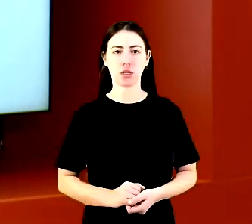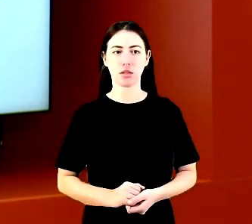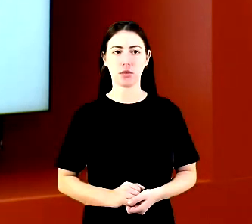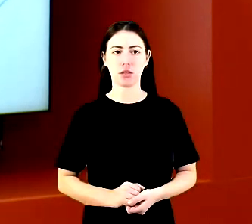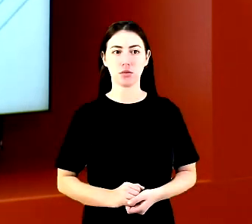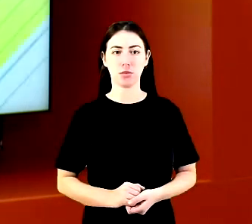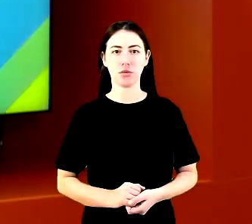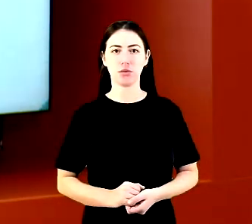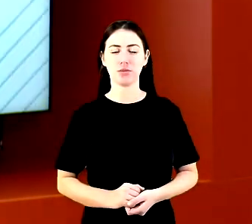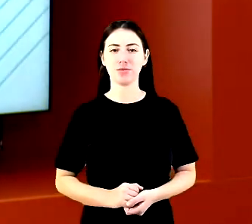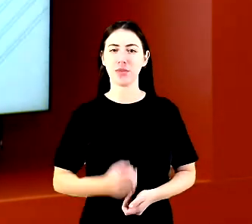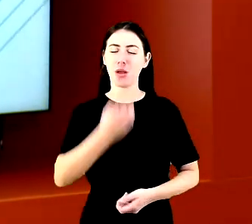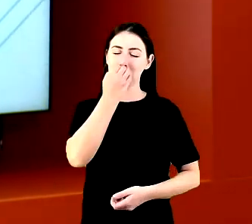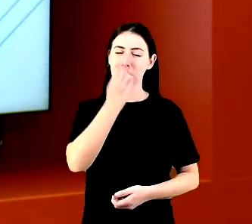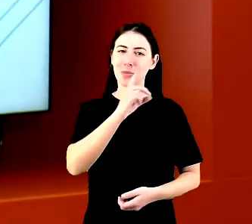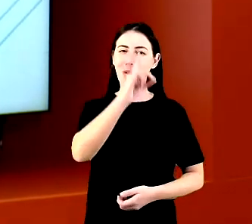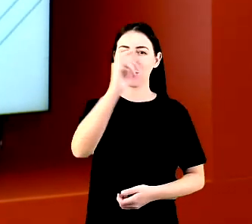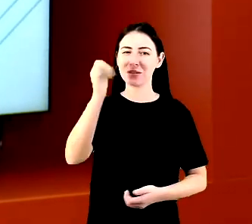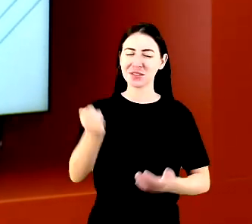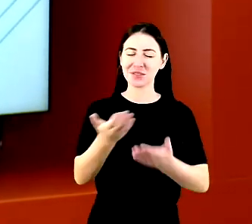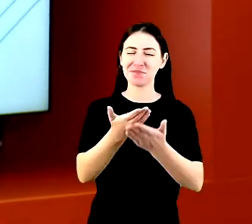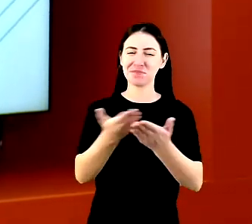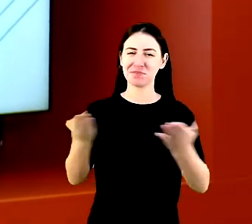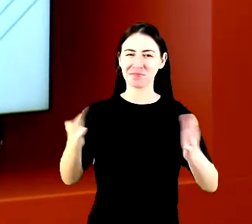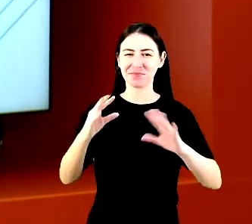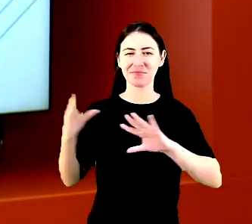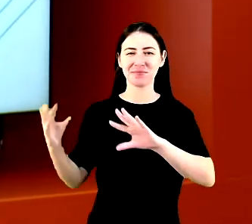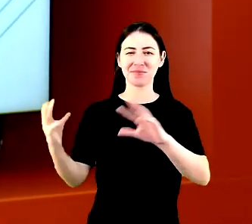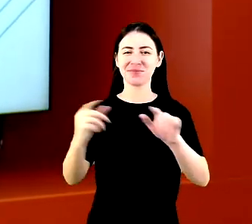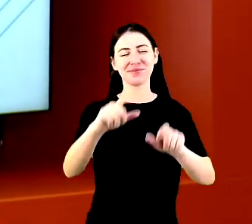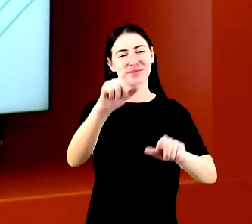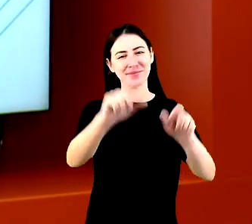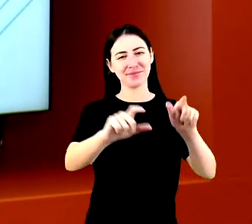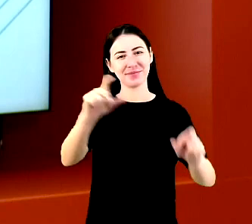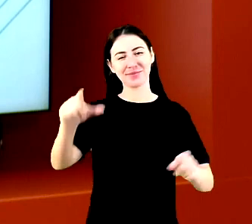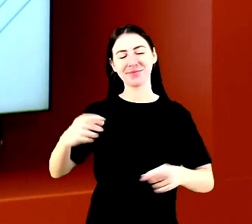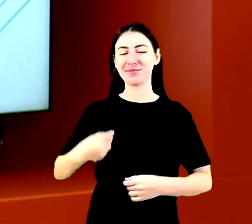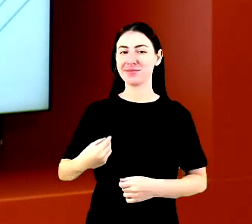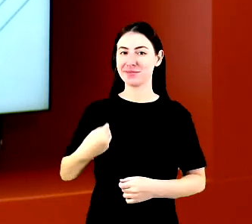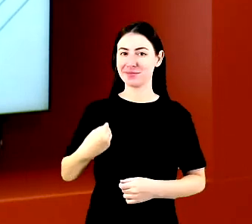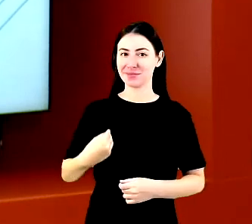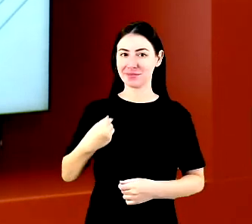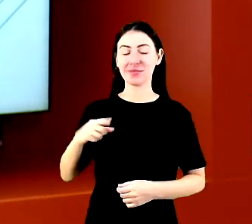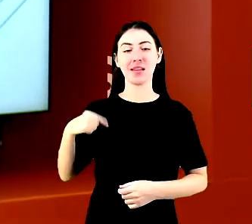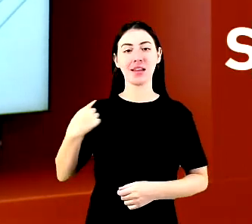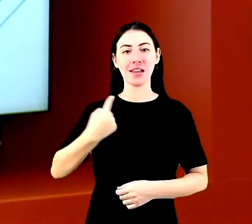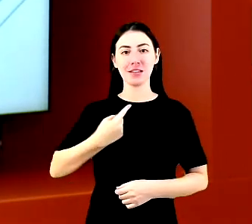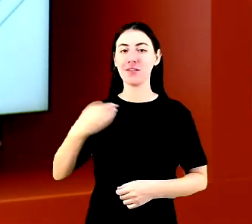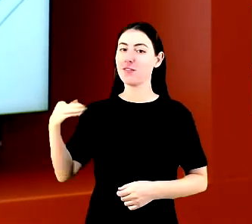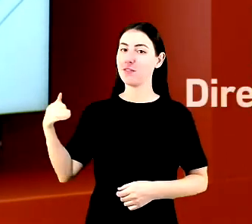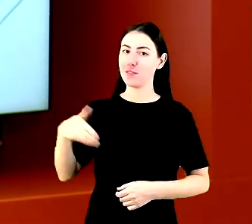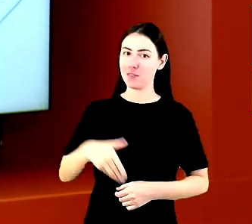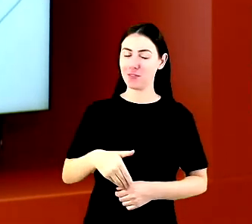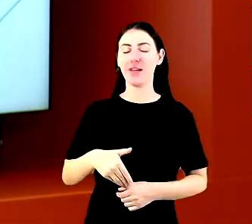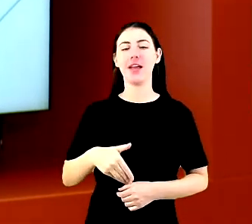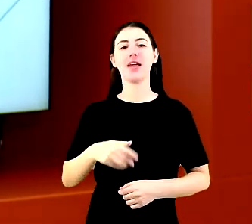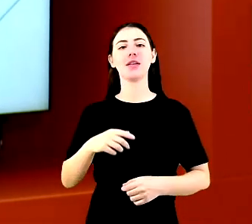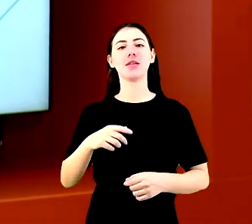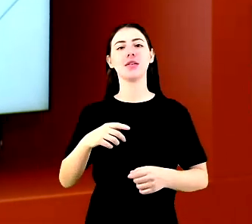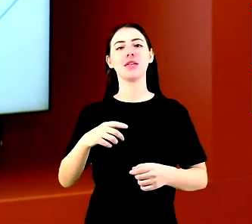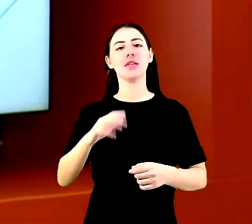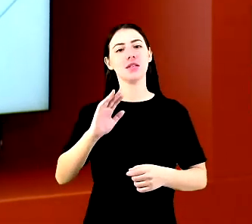Bom dia a todos e todas. Estamos aqui no CAR 2, também via Workplace, para quem